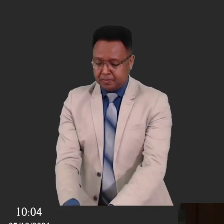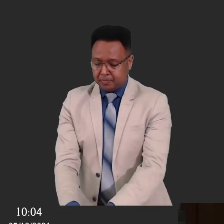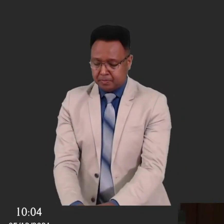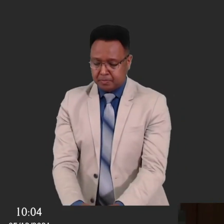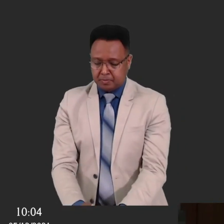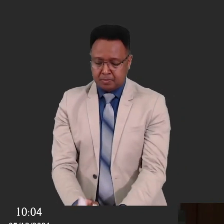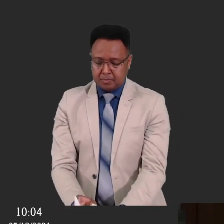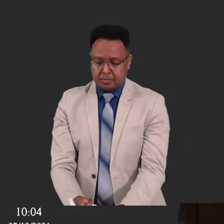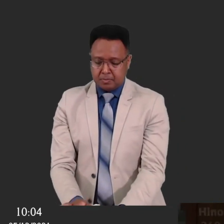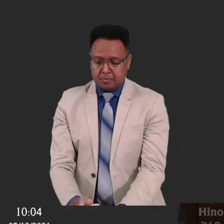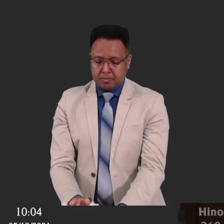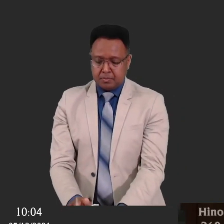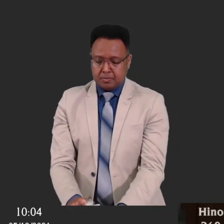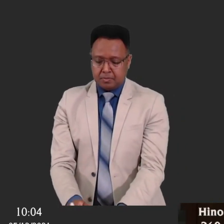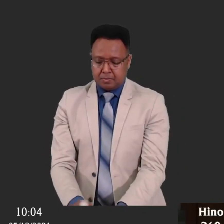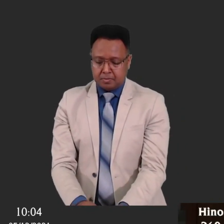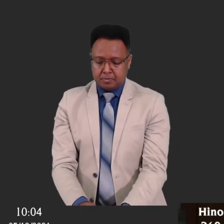260.